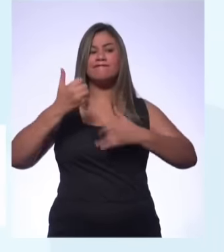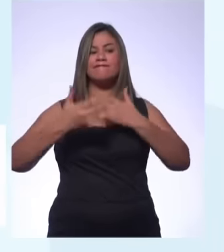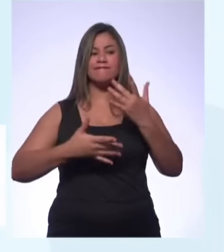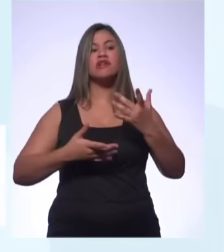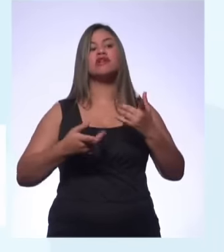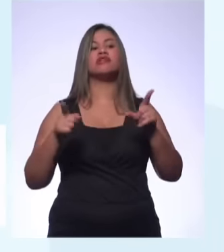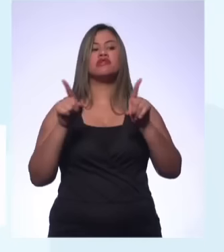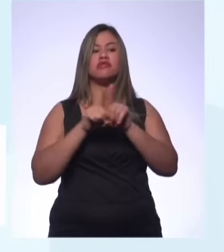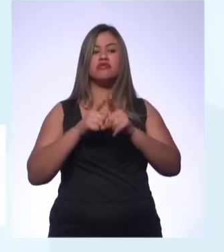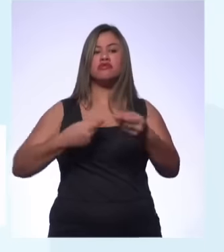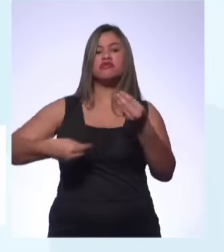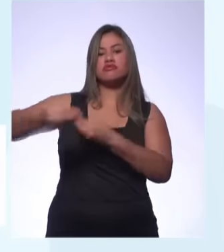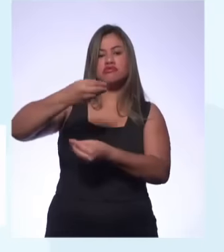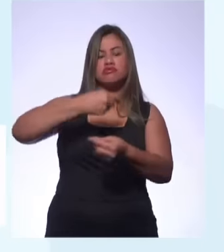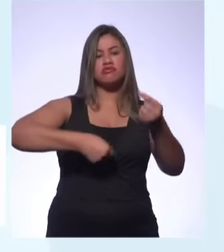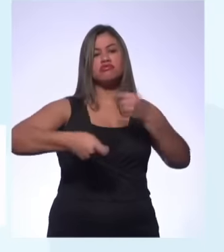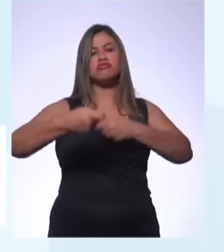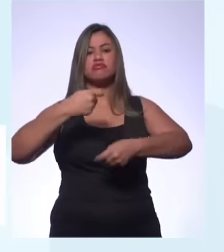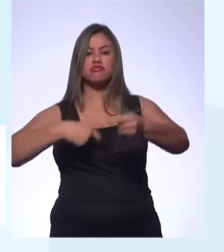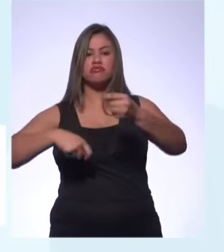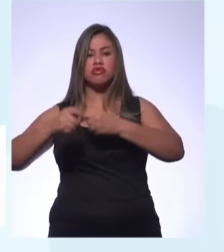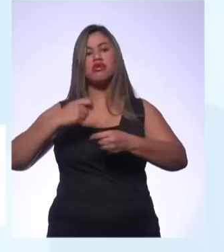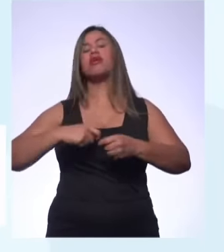e culturas pelo